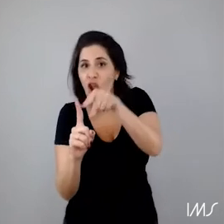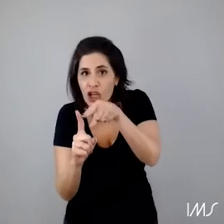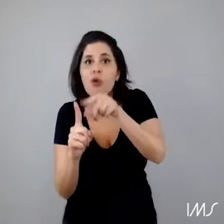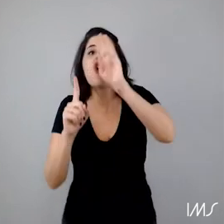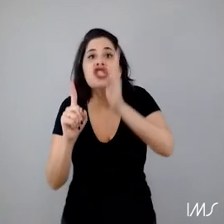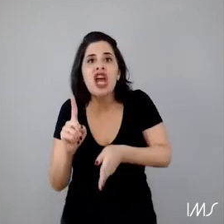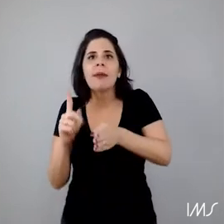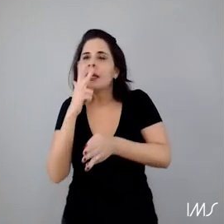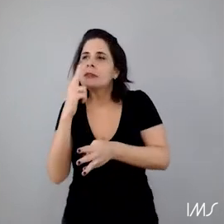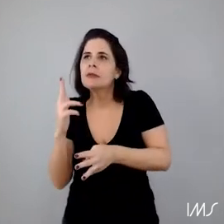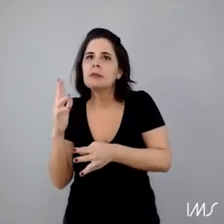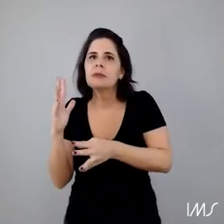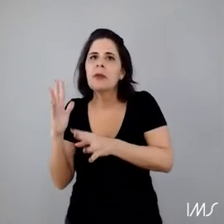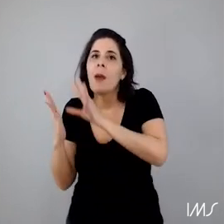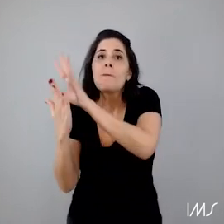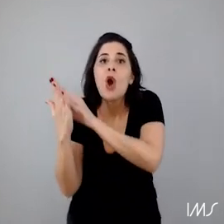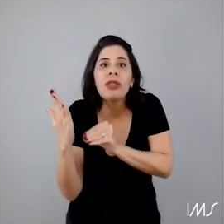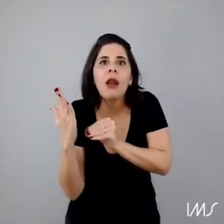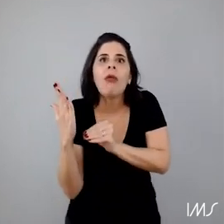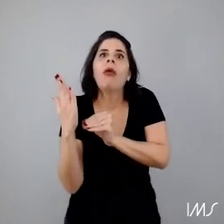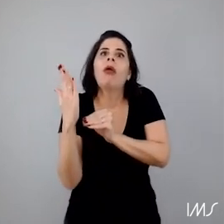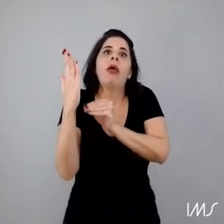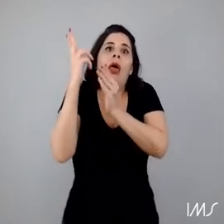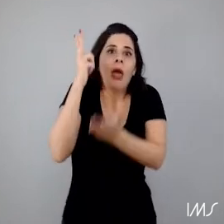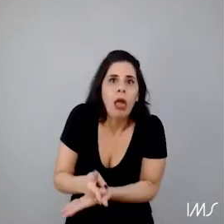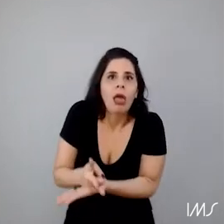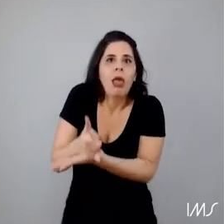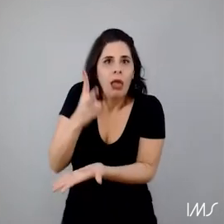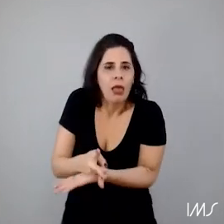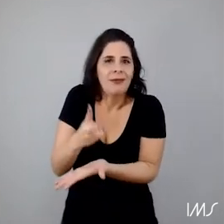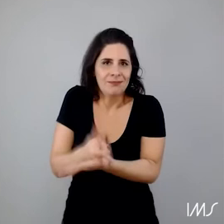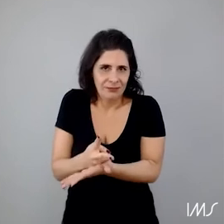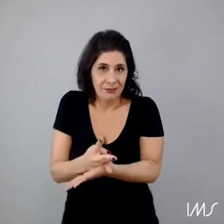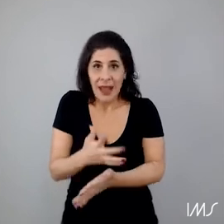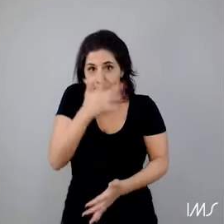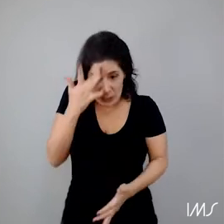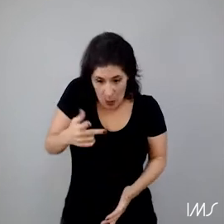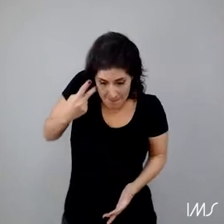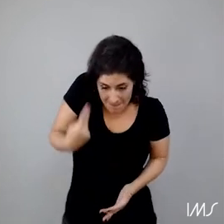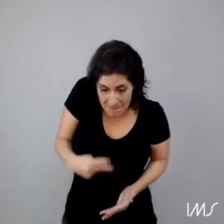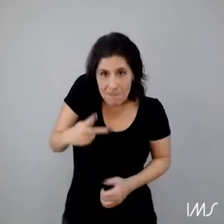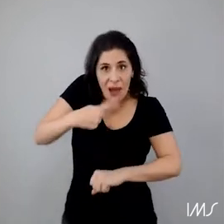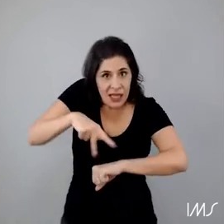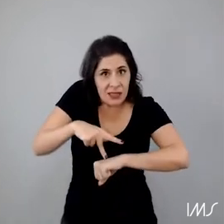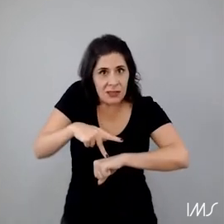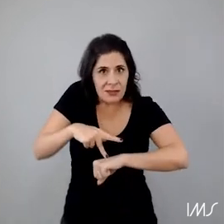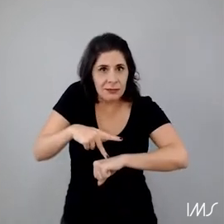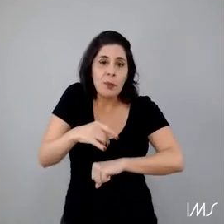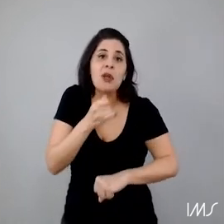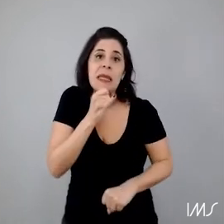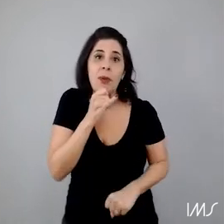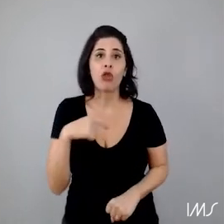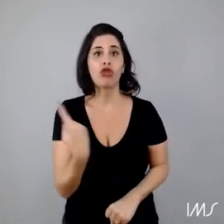dos nativos, né? Considerando nós nativos, embora não seja exatamente essa visão de